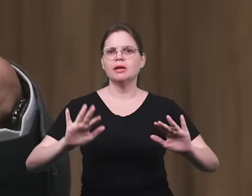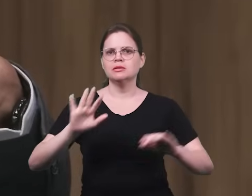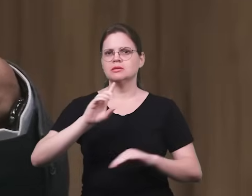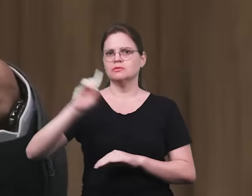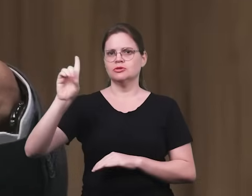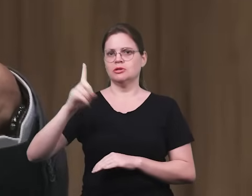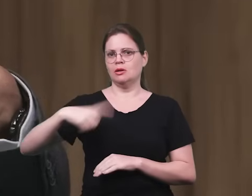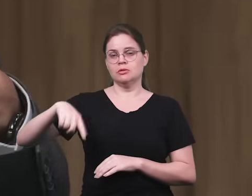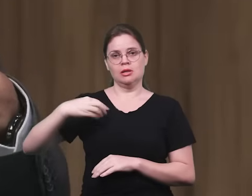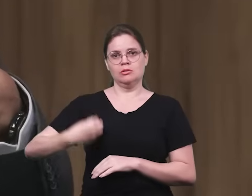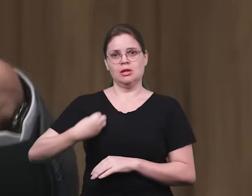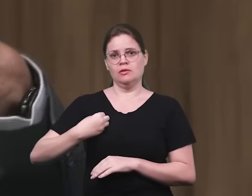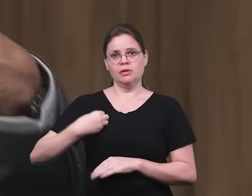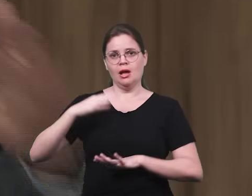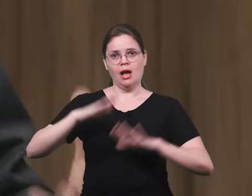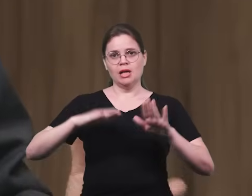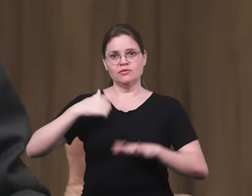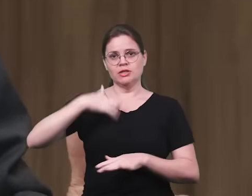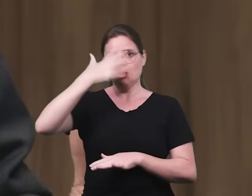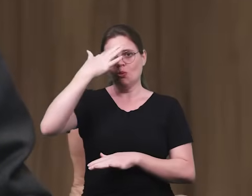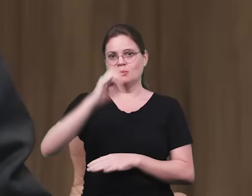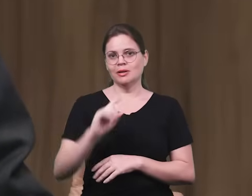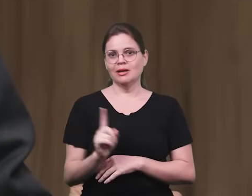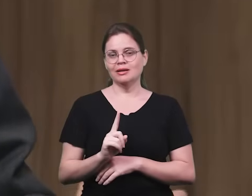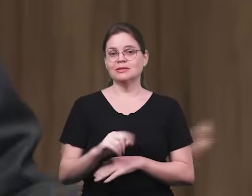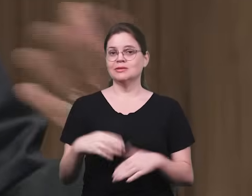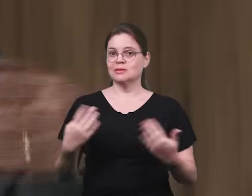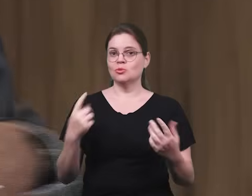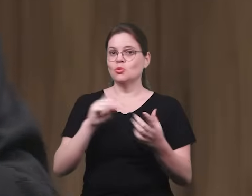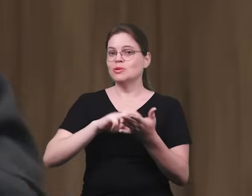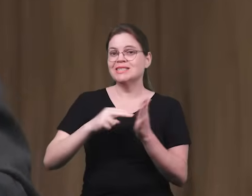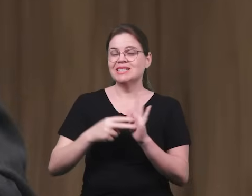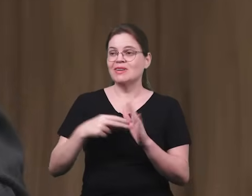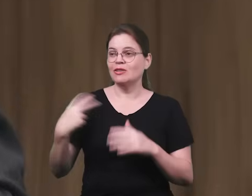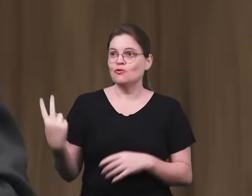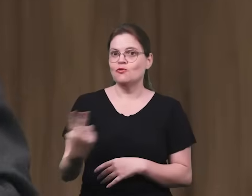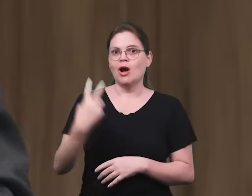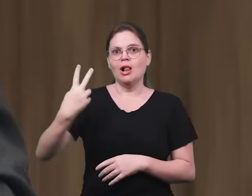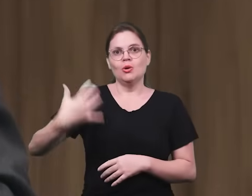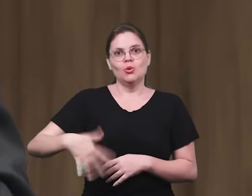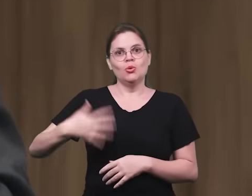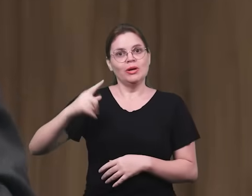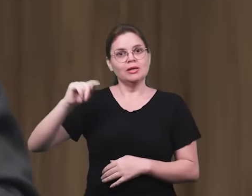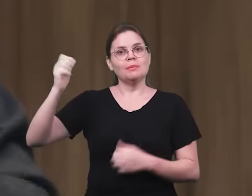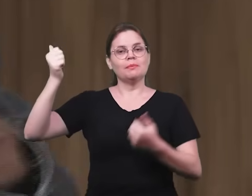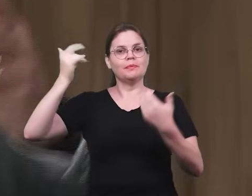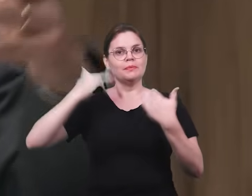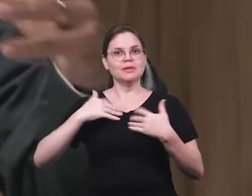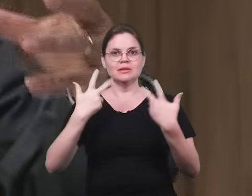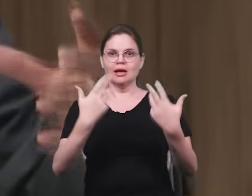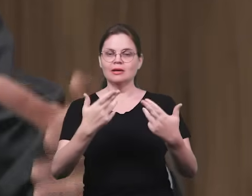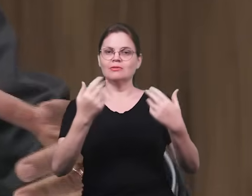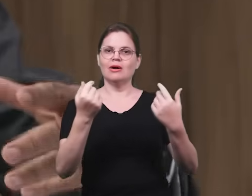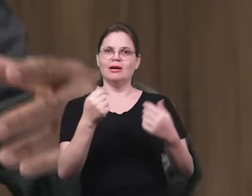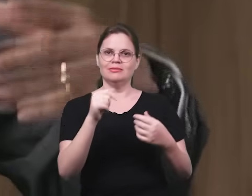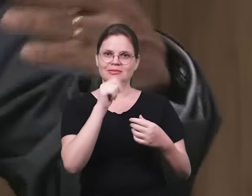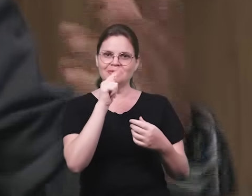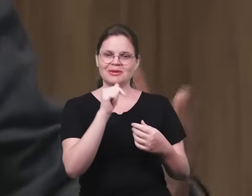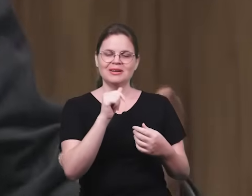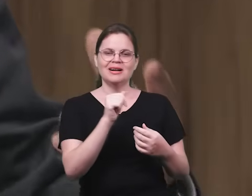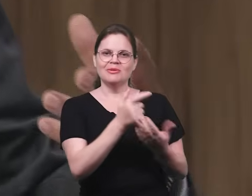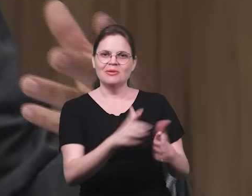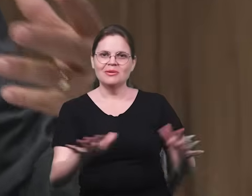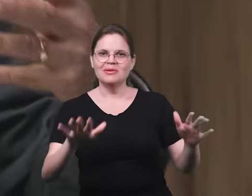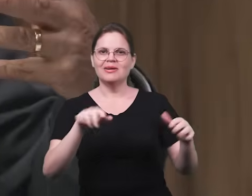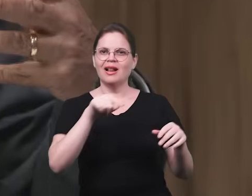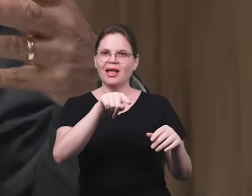de Deus sobre a nossa vida para esse dia. Mas é exatamente isso que Deus está fazendo, concedendo